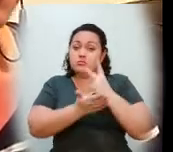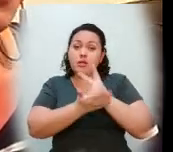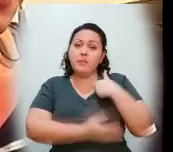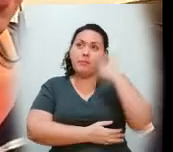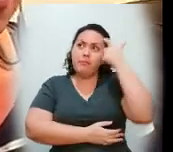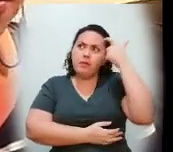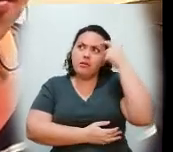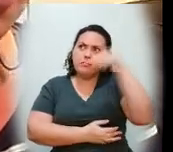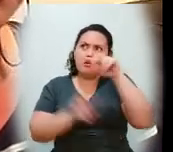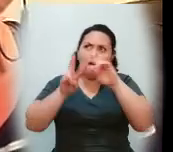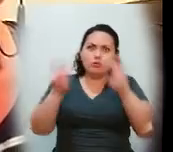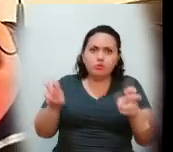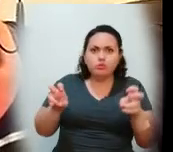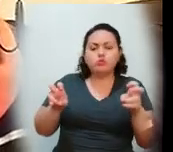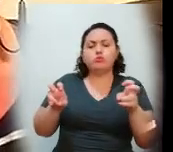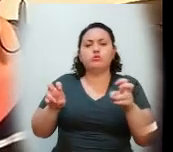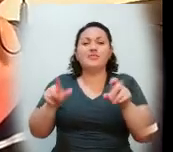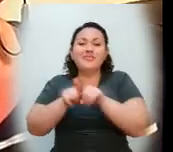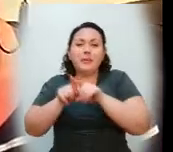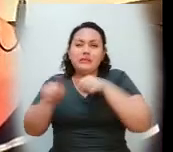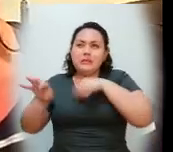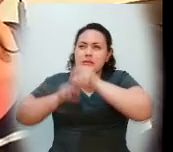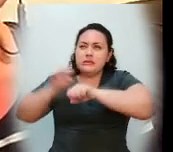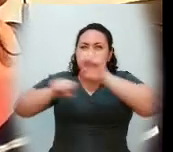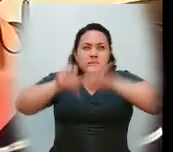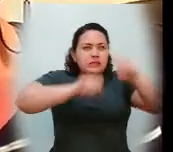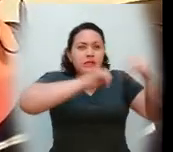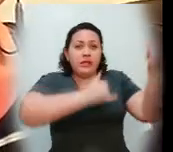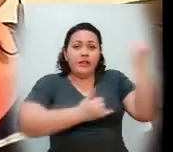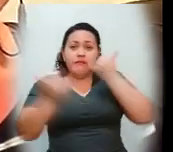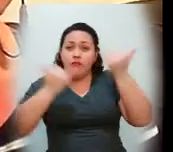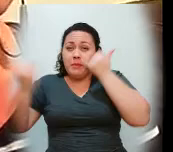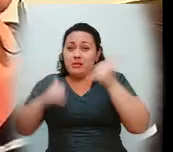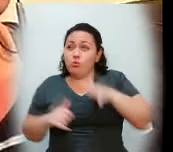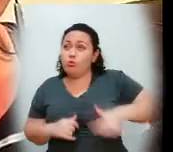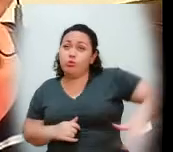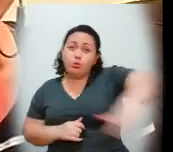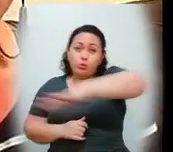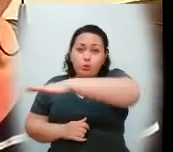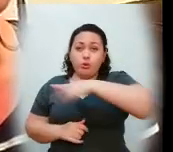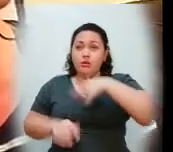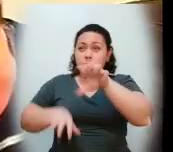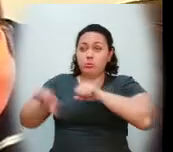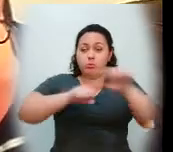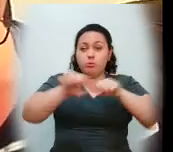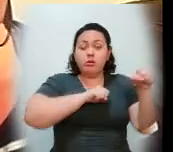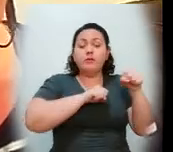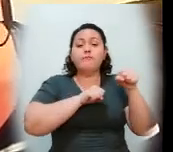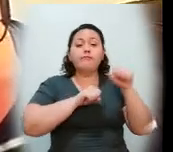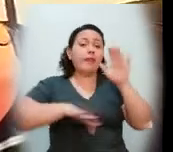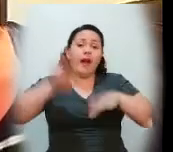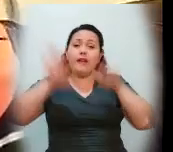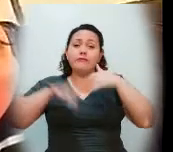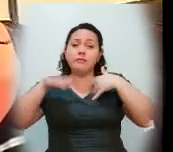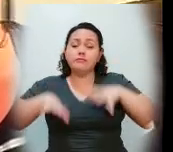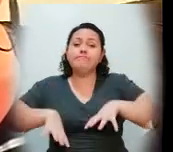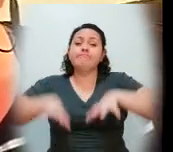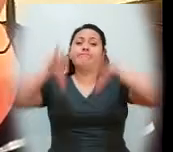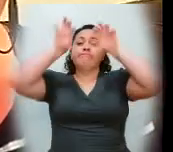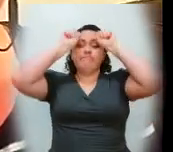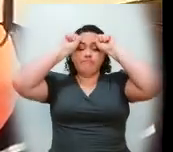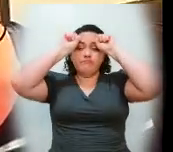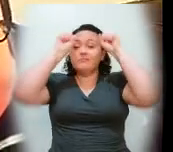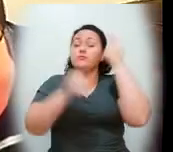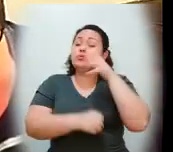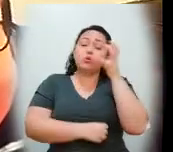parando para pensar sobre esse assunto e também se nutrindo de todas essas informações, por vezes a gente não consegue nem dormir,